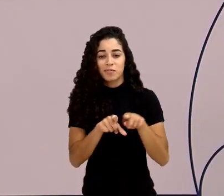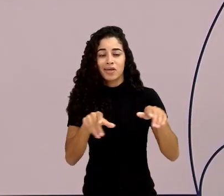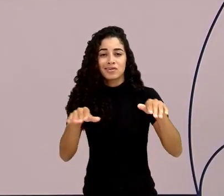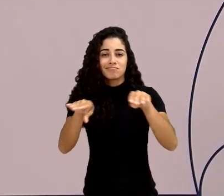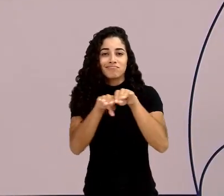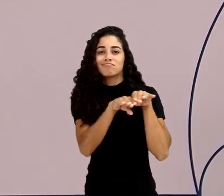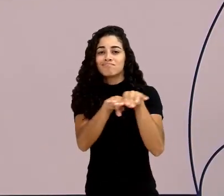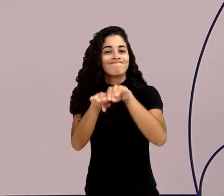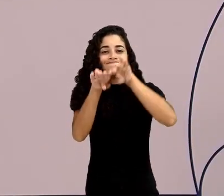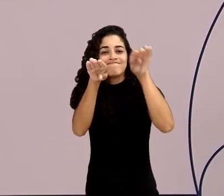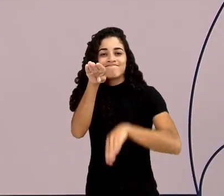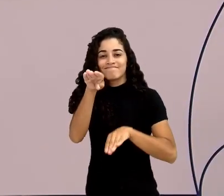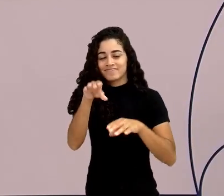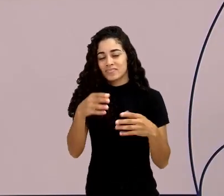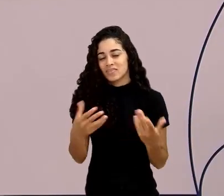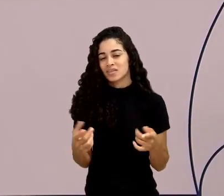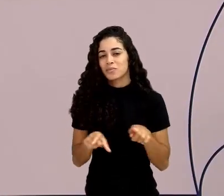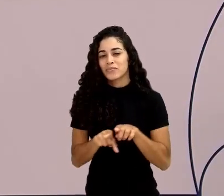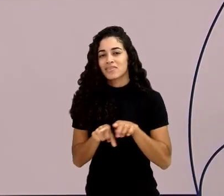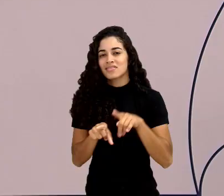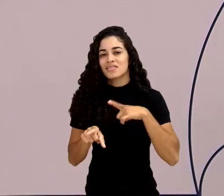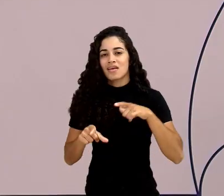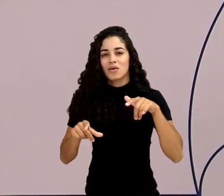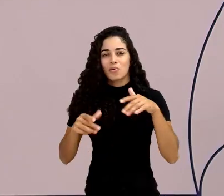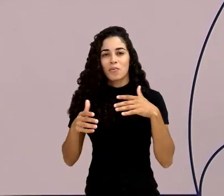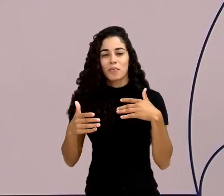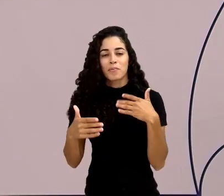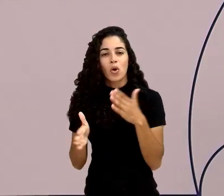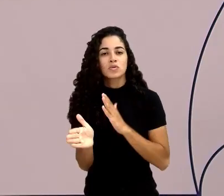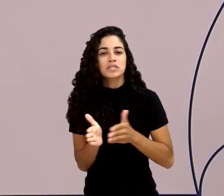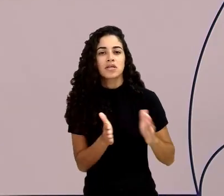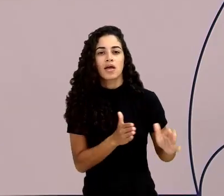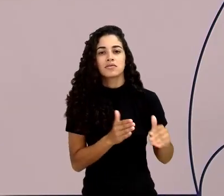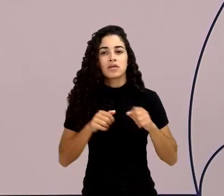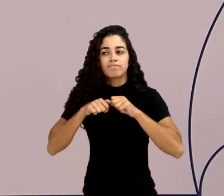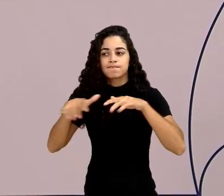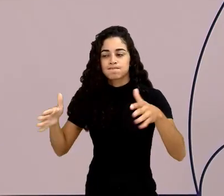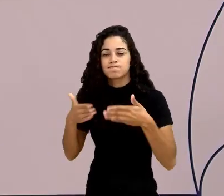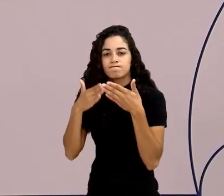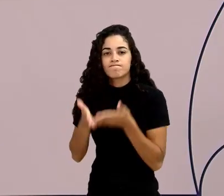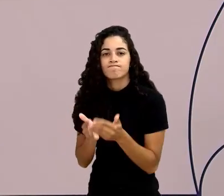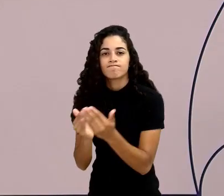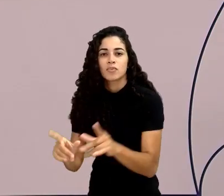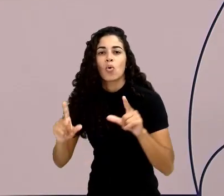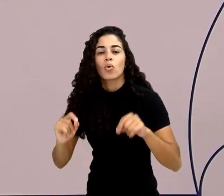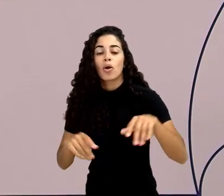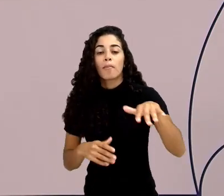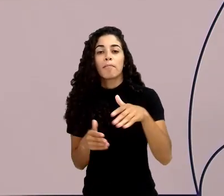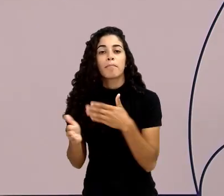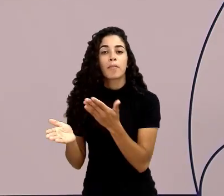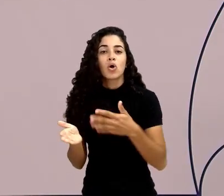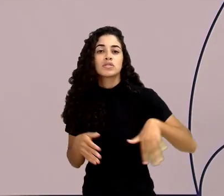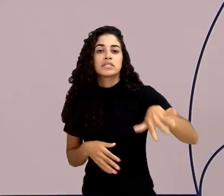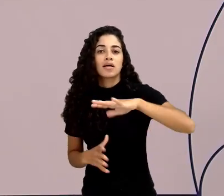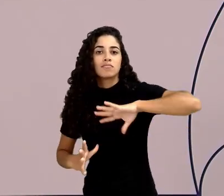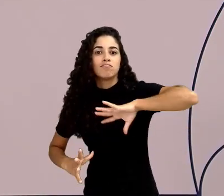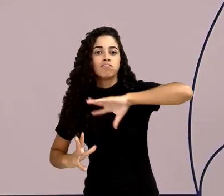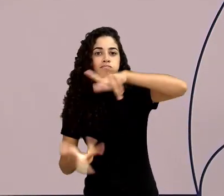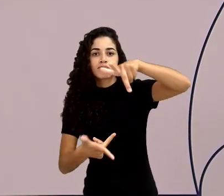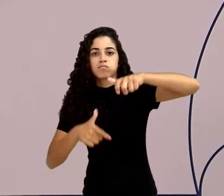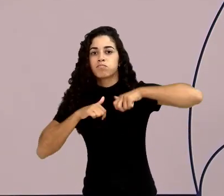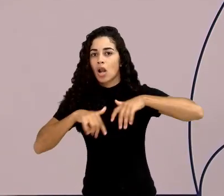tratam esse processo da expansão marítima como sendo um processo de